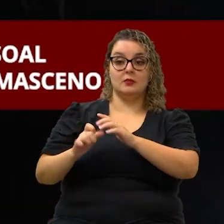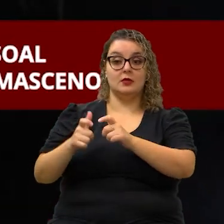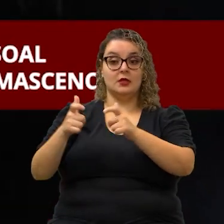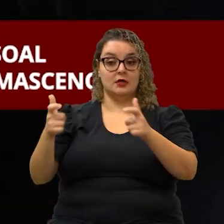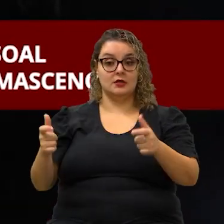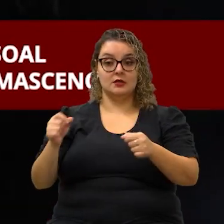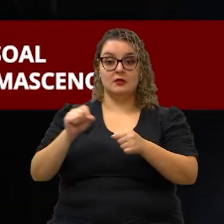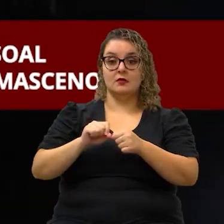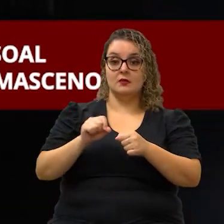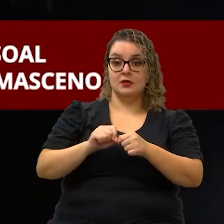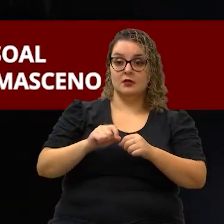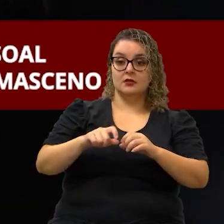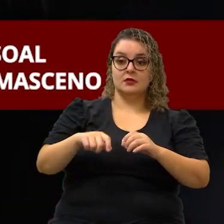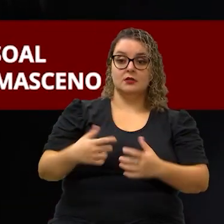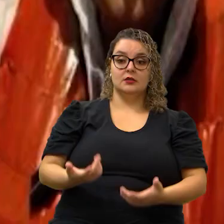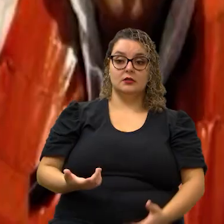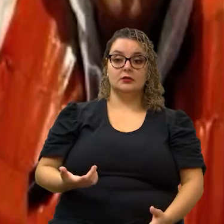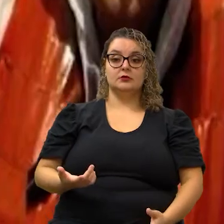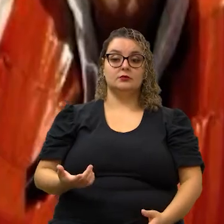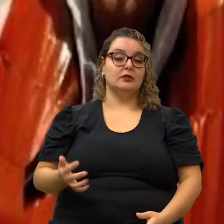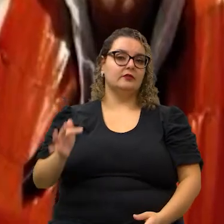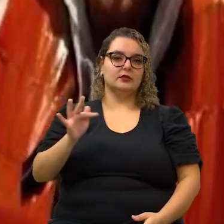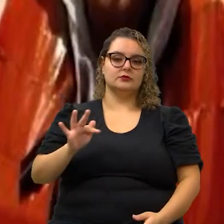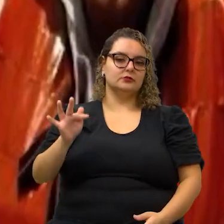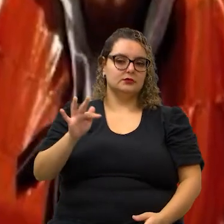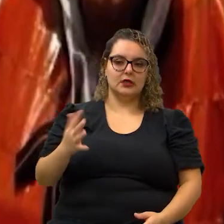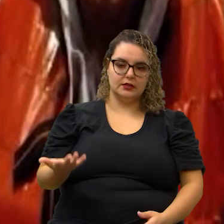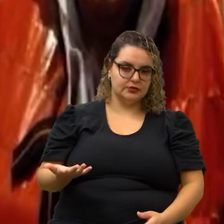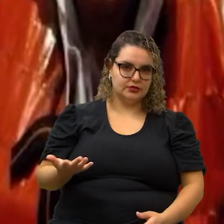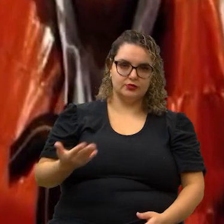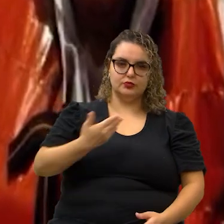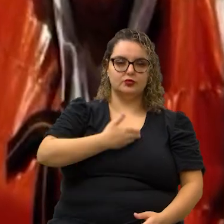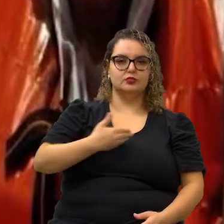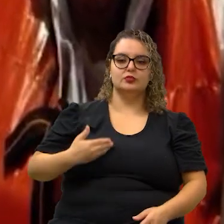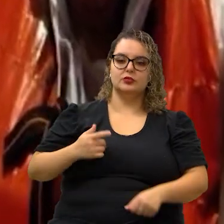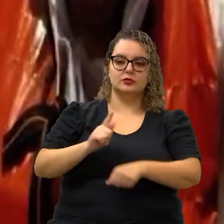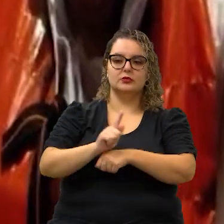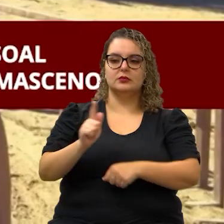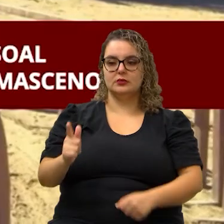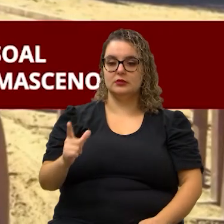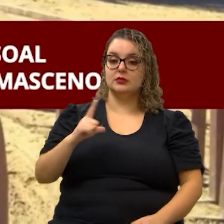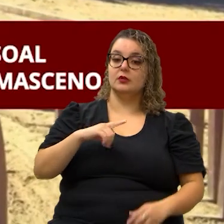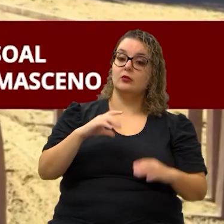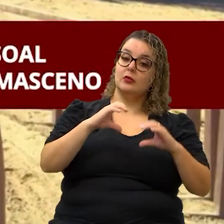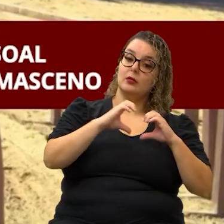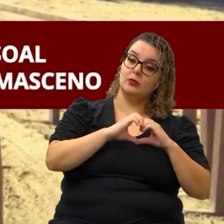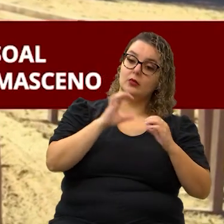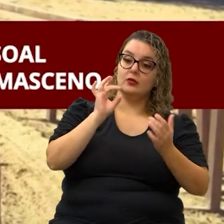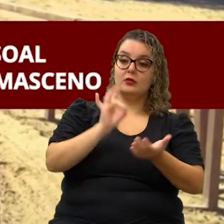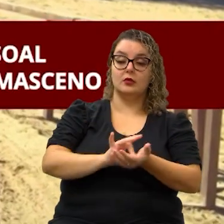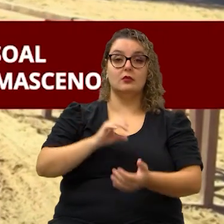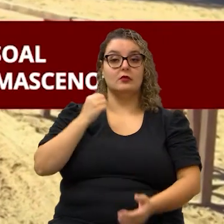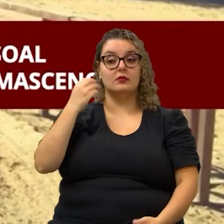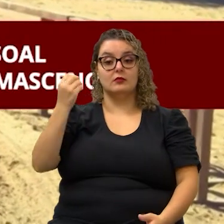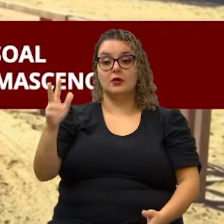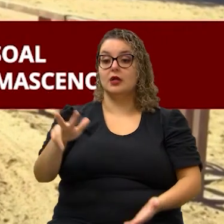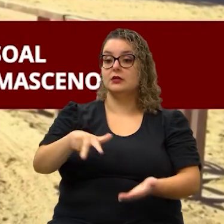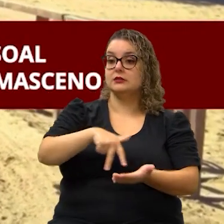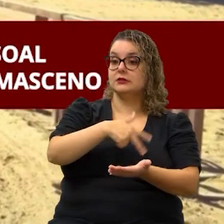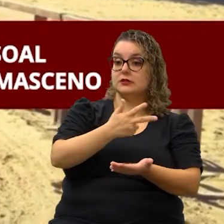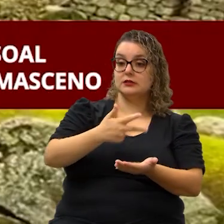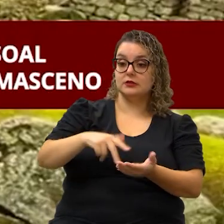pública, ter um grande amor, poder viajar, poder dançar, poder fazer